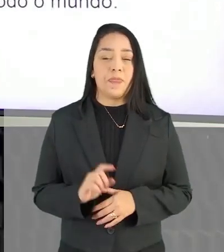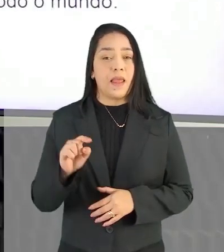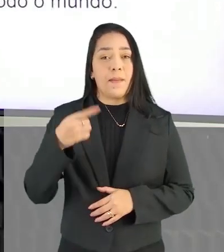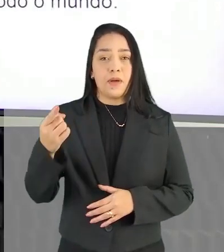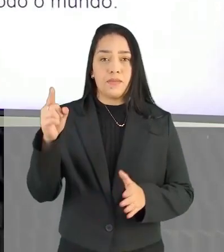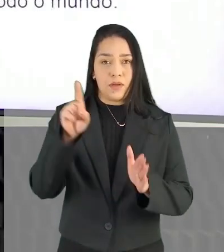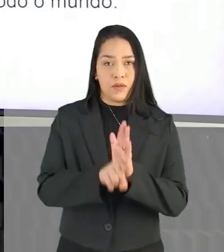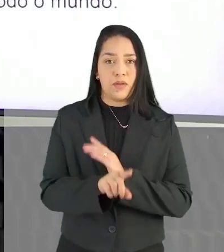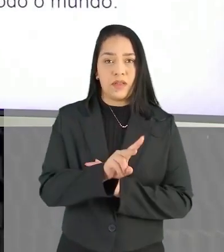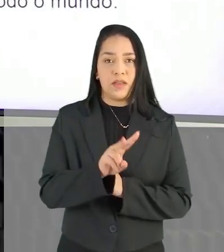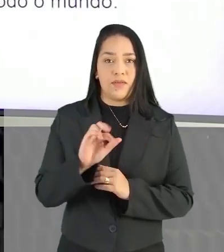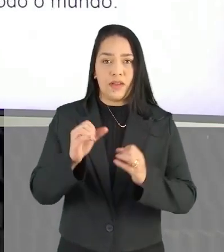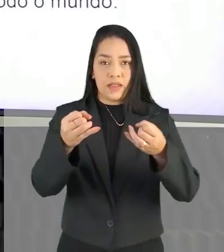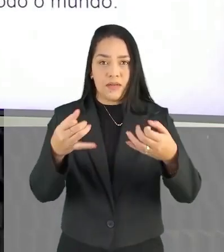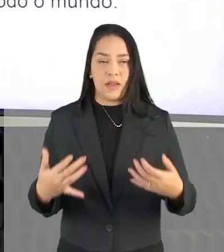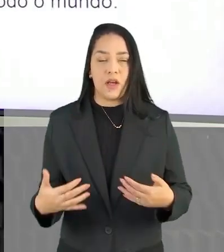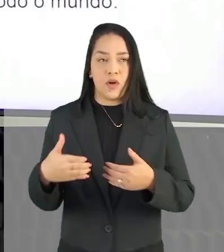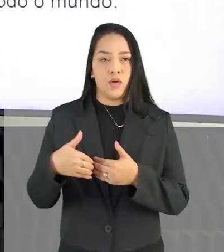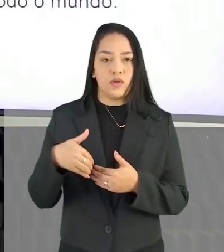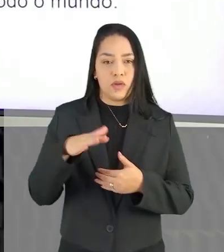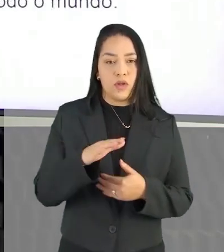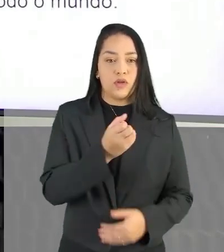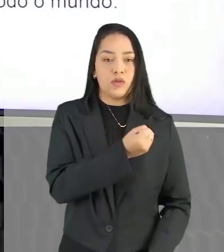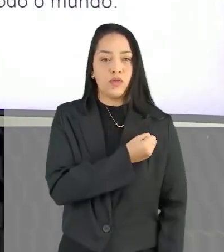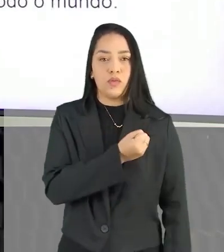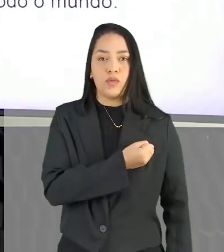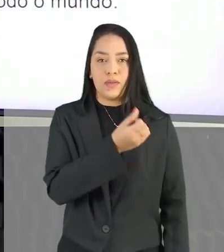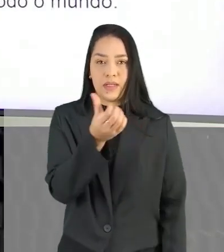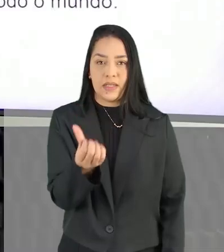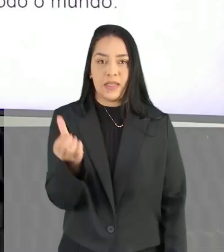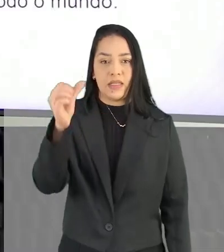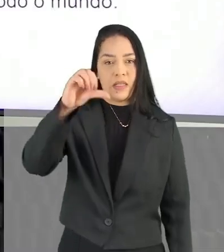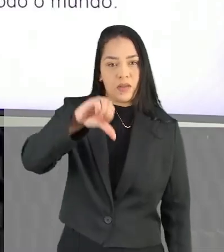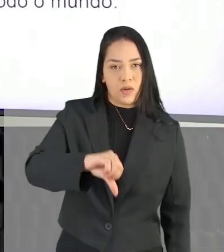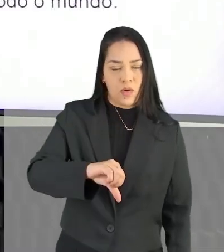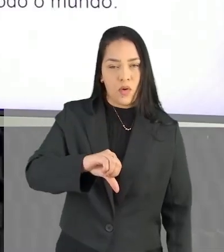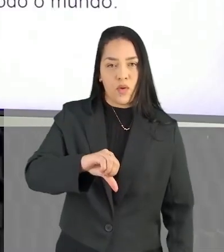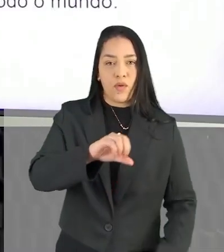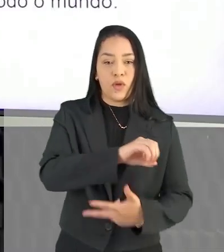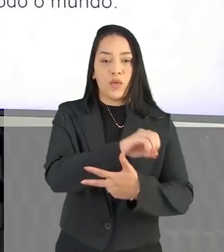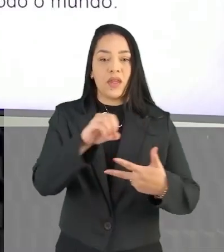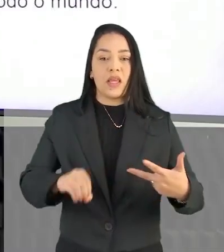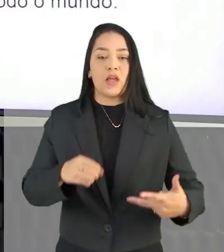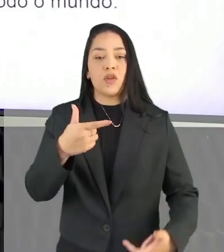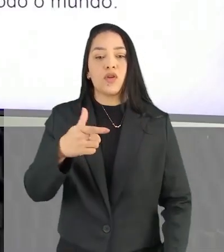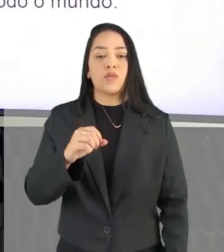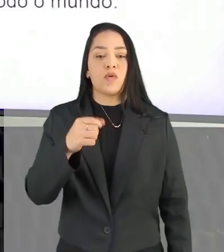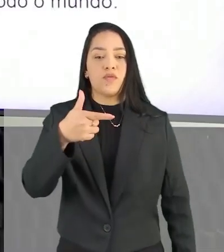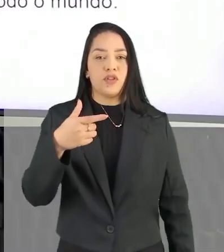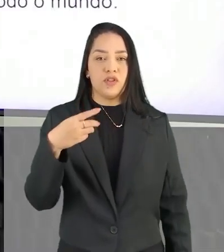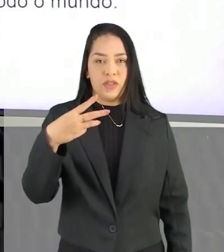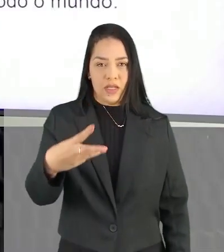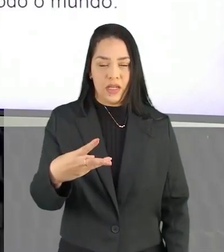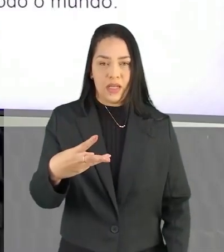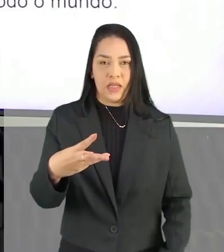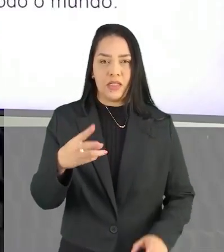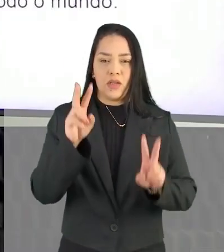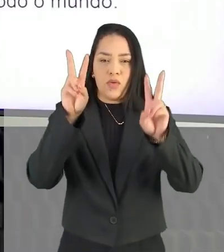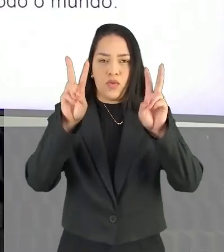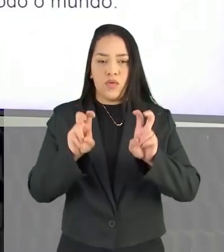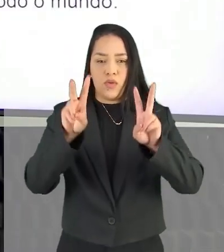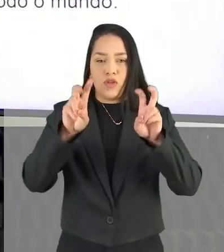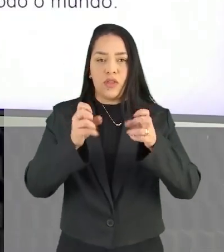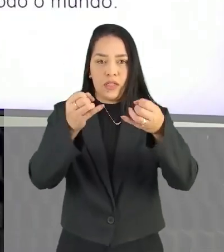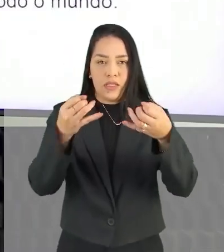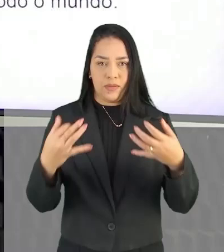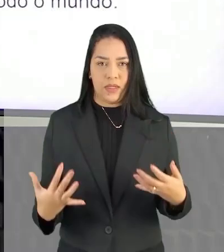próxima questão que a gente vai ver, continuando a questão de número 69, é do Enem 2023, e aqui no título a gente vai ver que